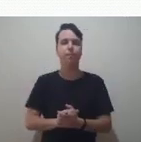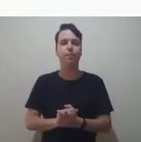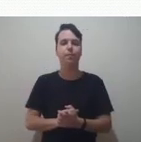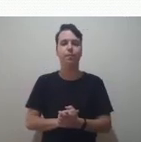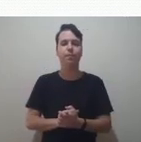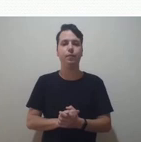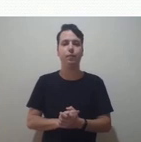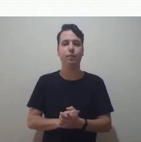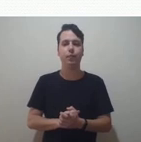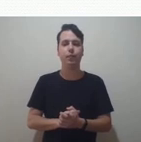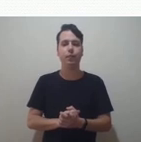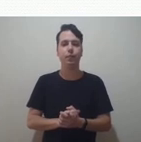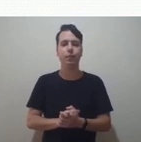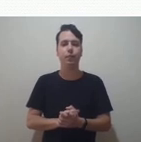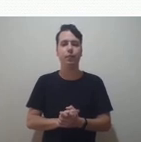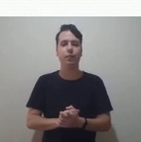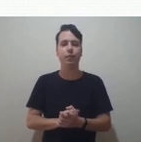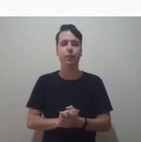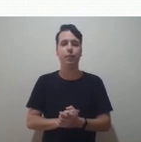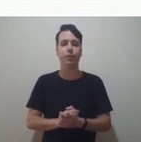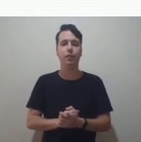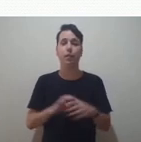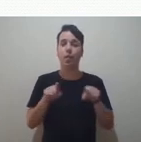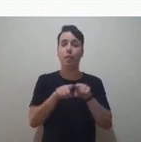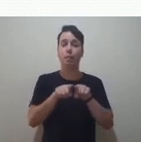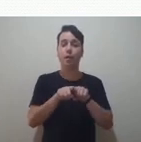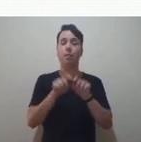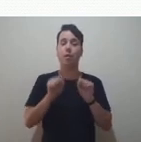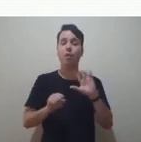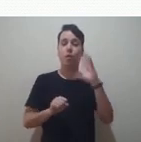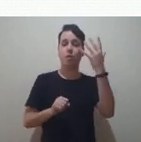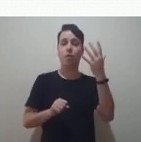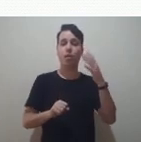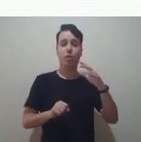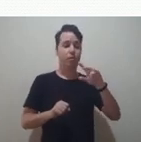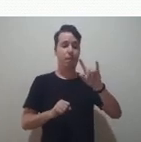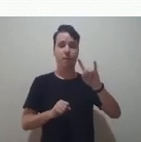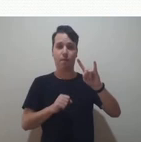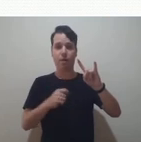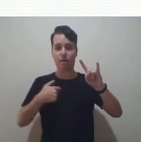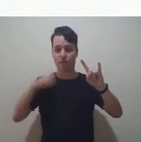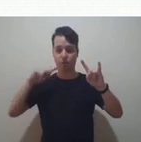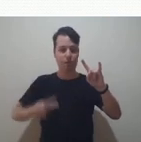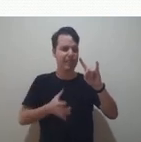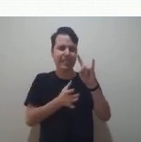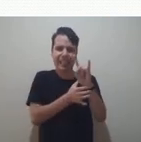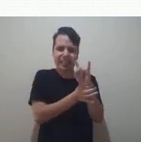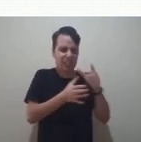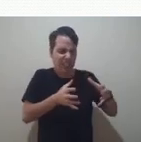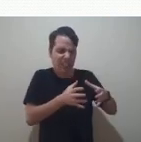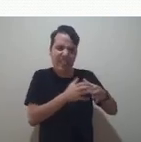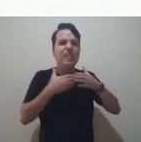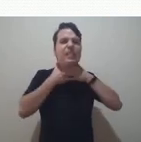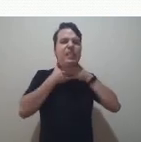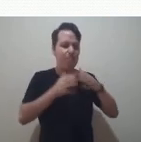ferida. Também lesões por ligadura, né, ou estrangulamento.